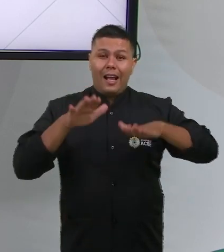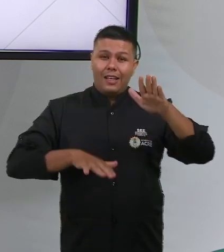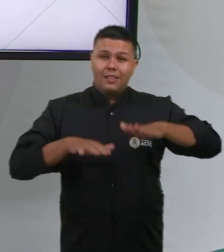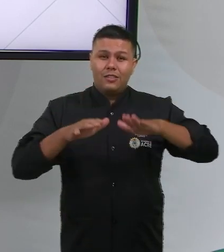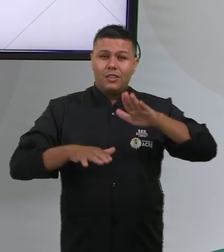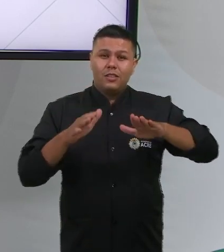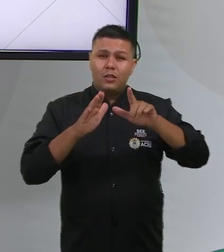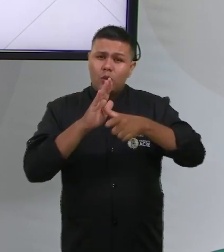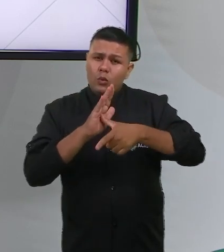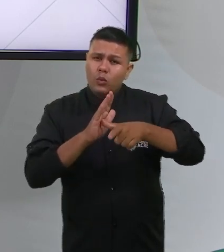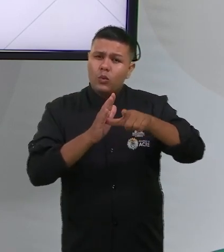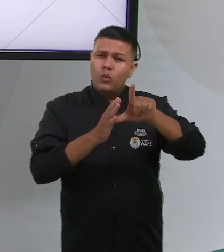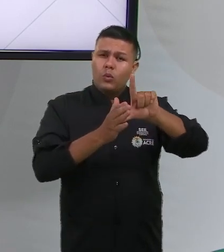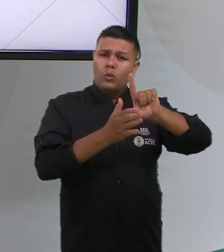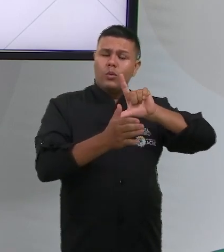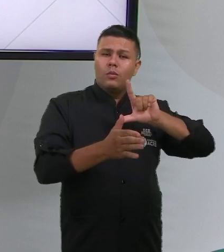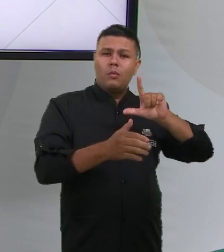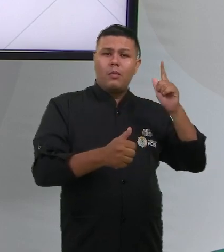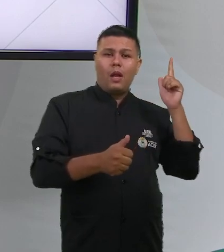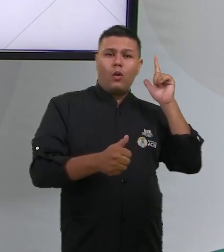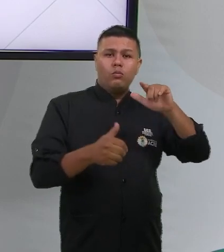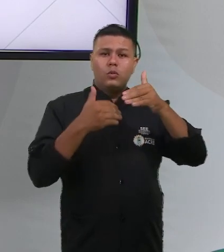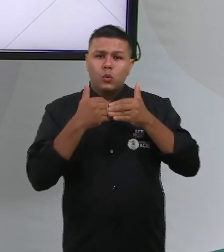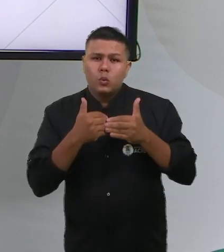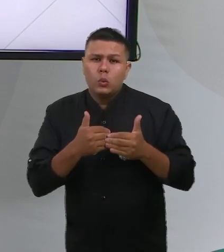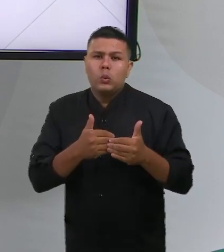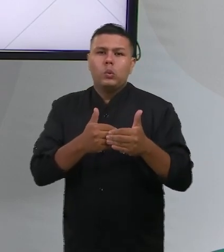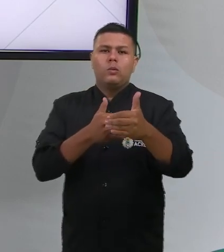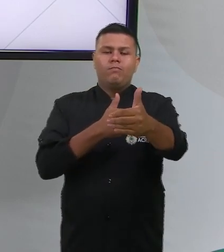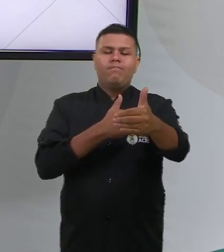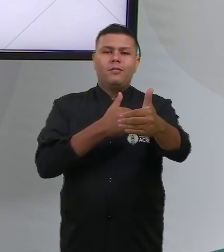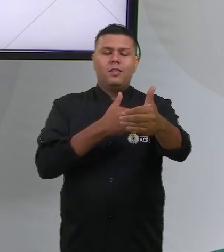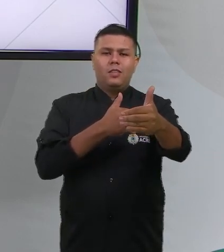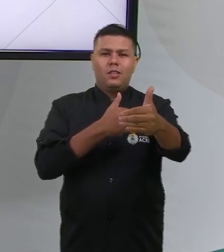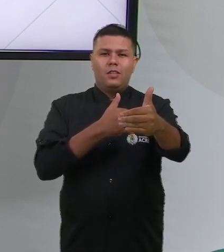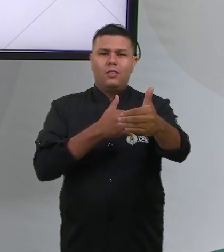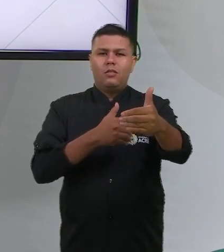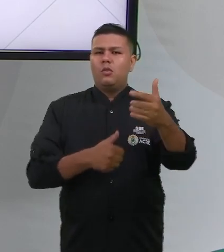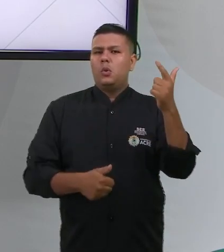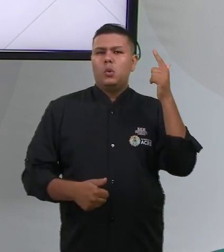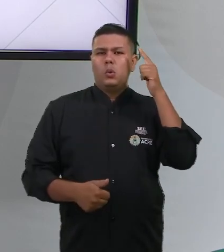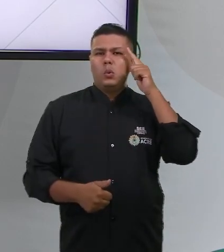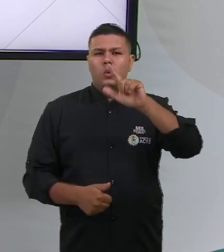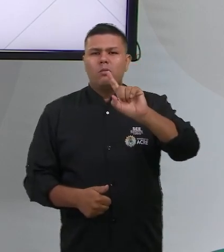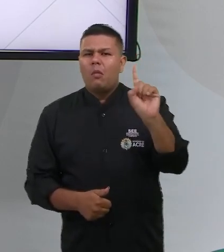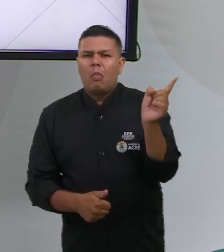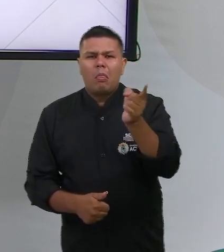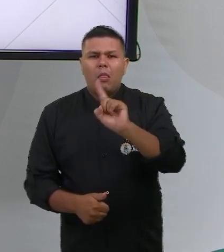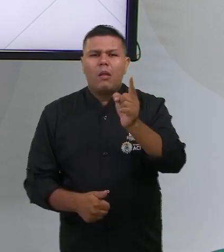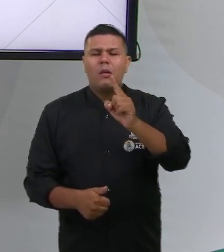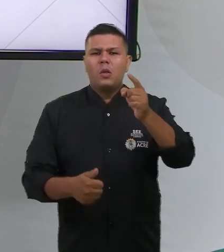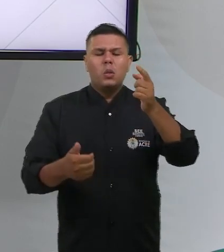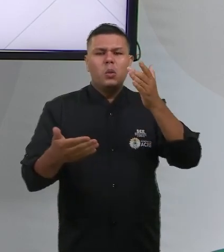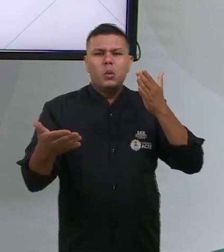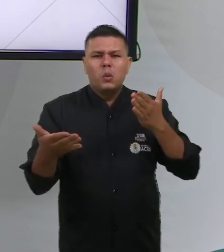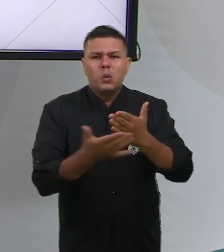dois na frente. Né? Então quer dizer que o fato de você não ter conseguido, né, a sua